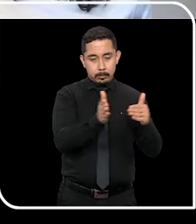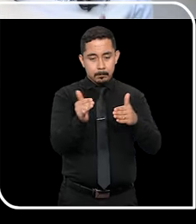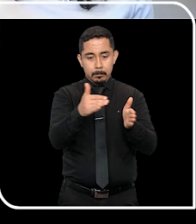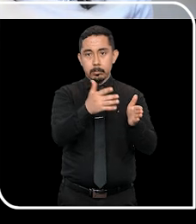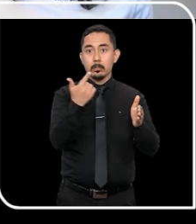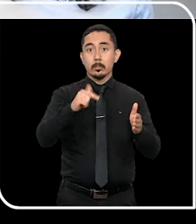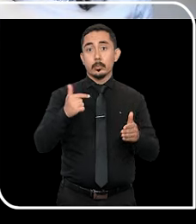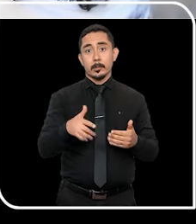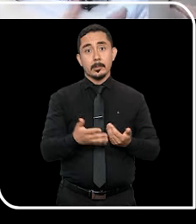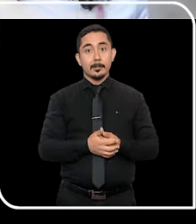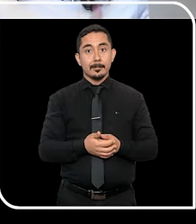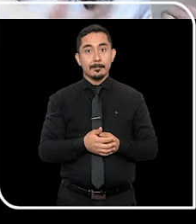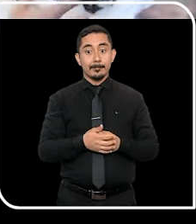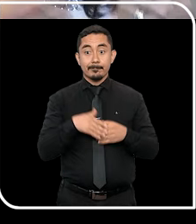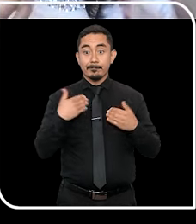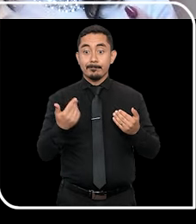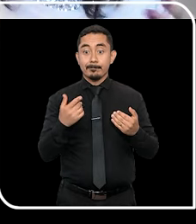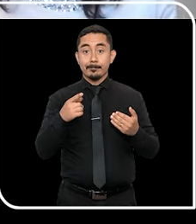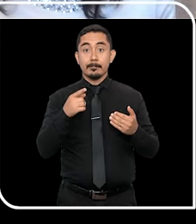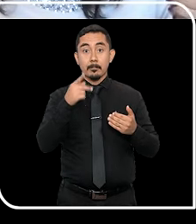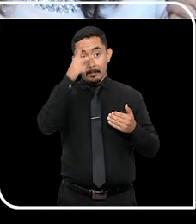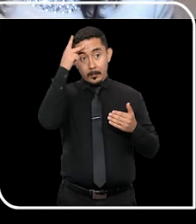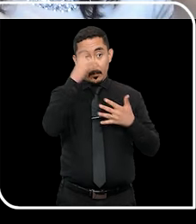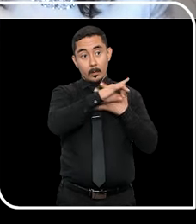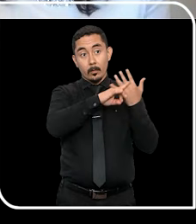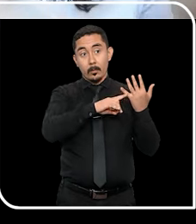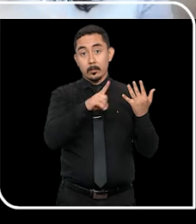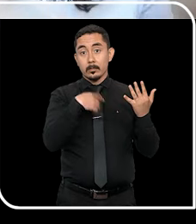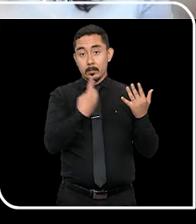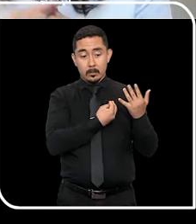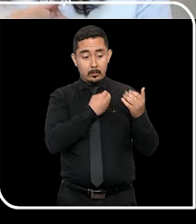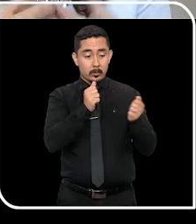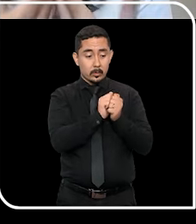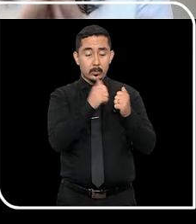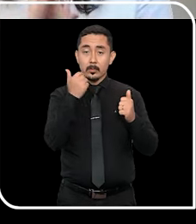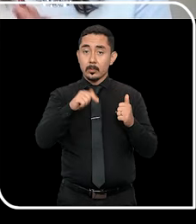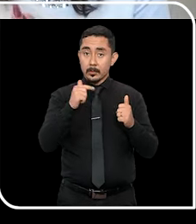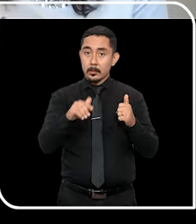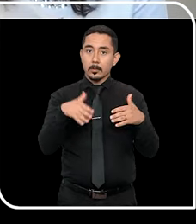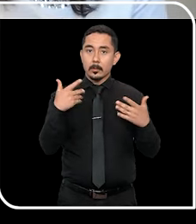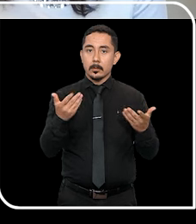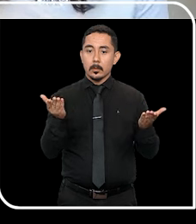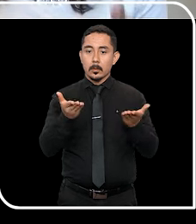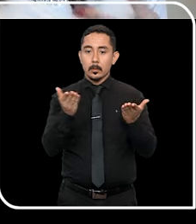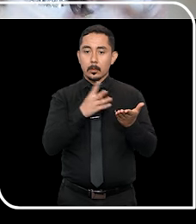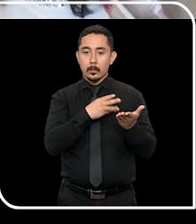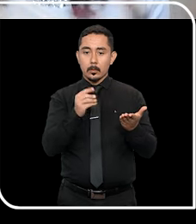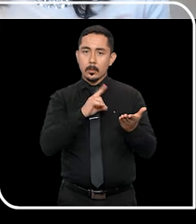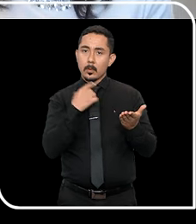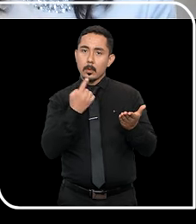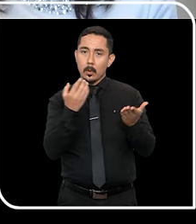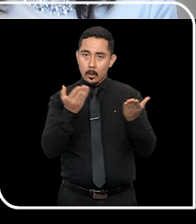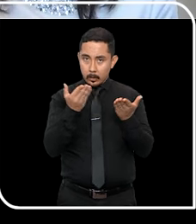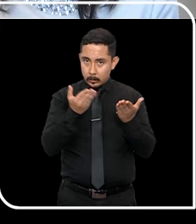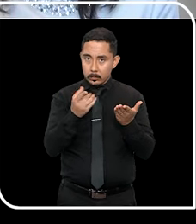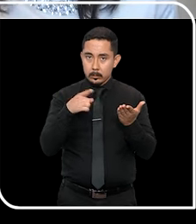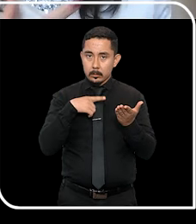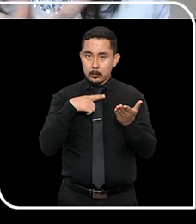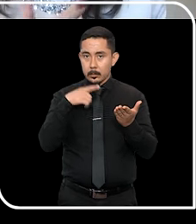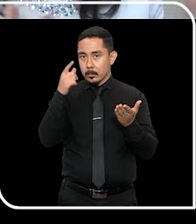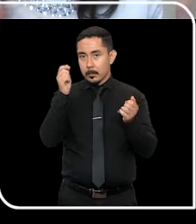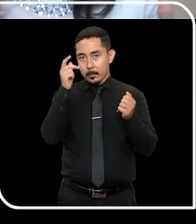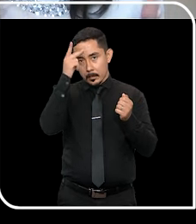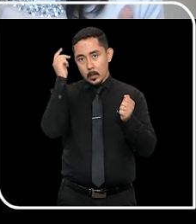conviveu com pessoas com deficiência a nossa geração então agora os nossos filhos estão tendo oportunidades de conviver com pessoas com